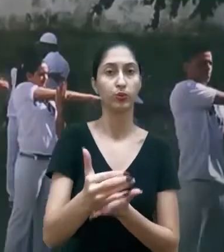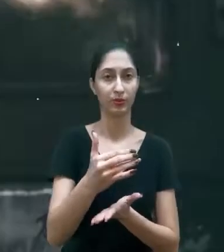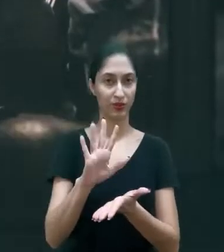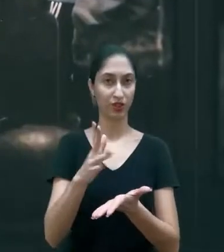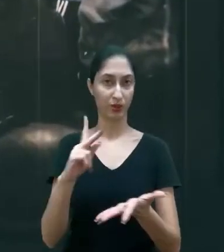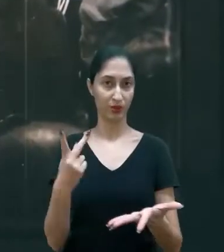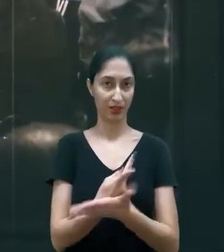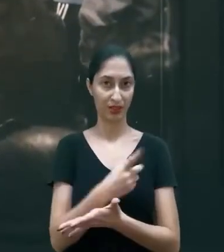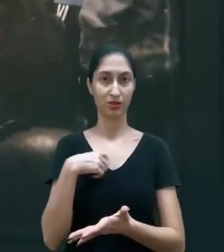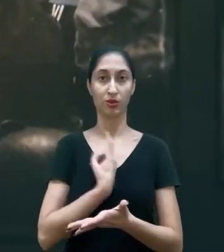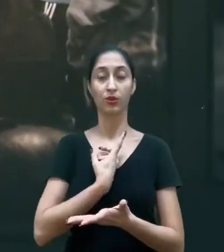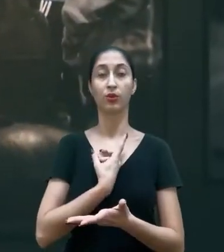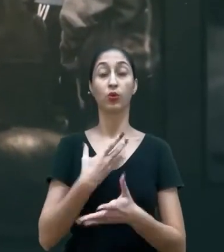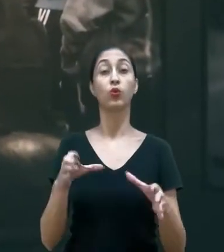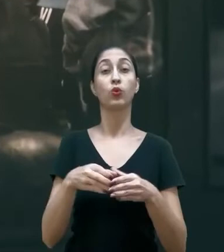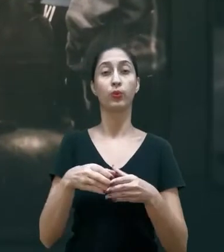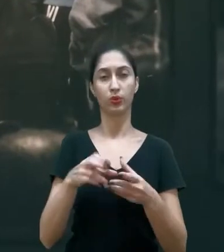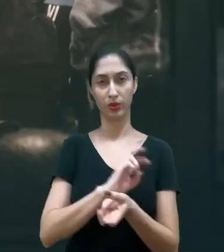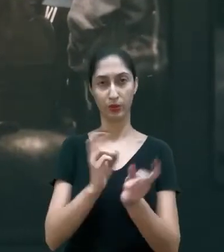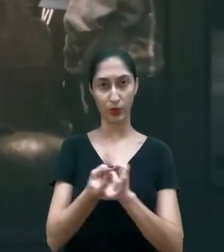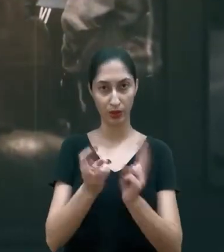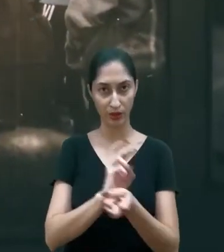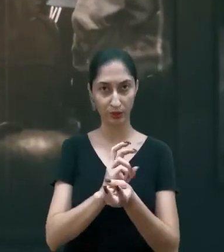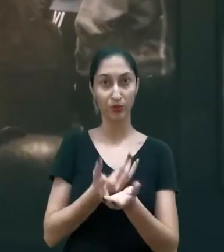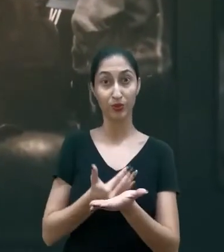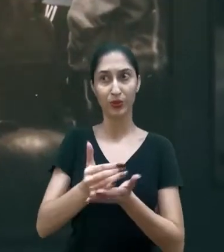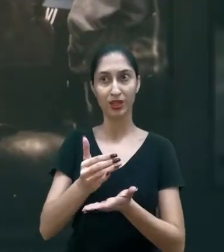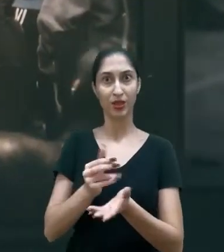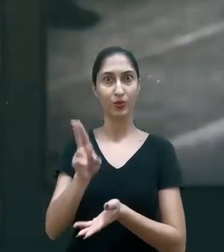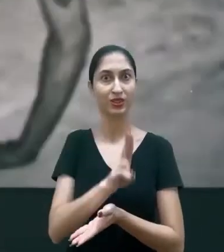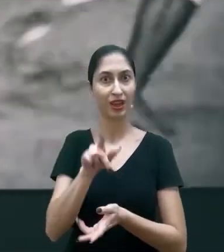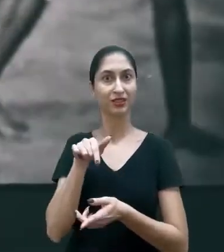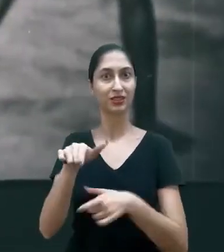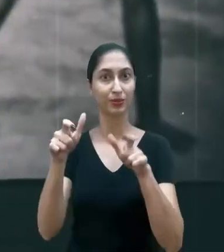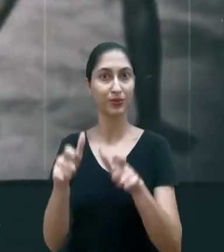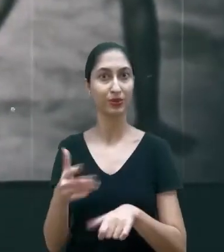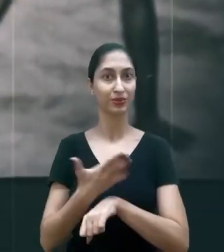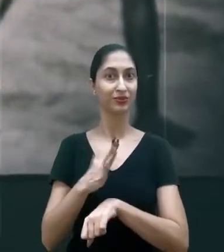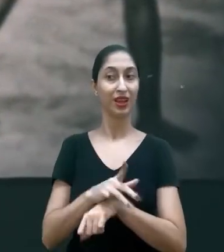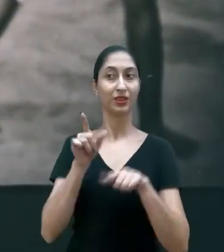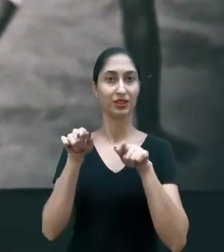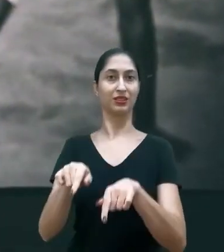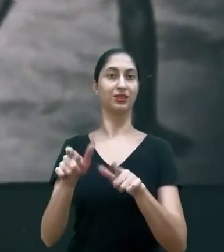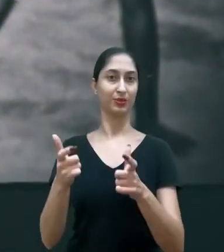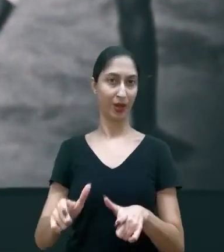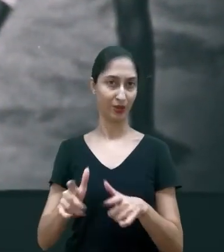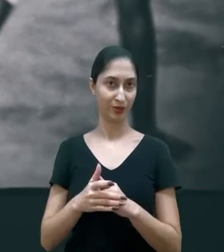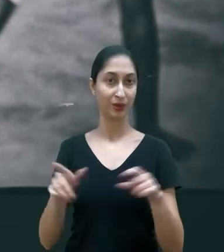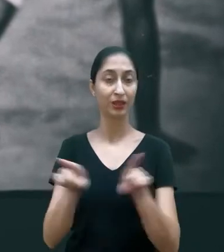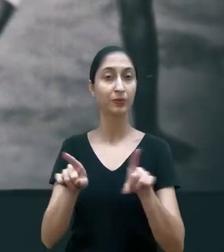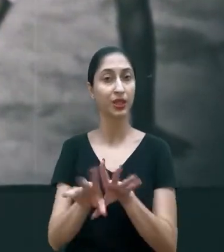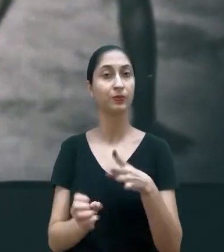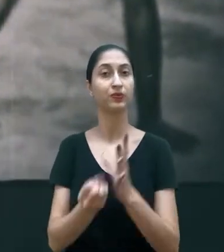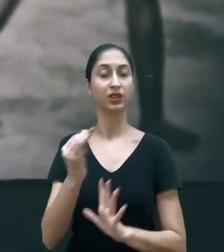né, utilizações, ou seja, os grupos de capoeira foram os primeiros ali a pleitear esse espaço, a demandar esse espaço, e muito mais do que isso, né, a